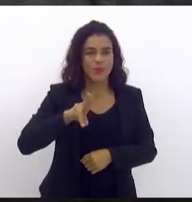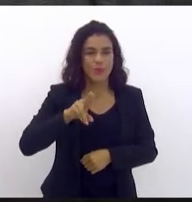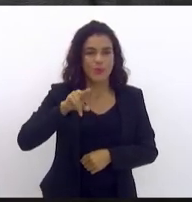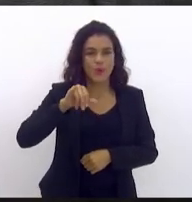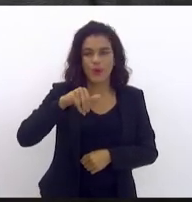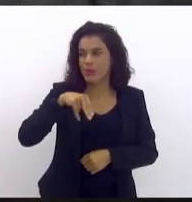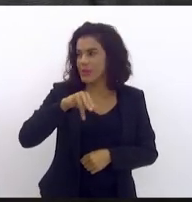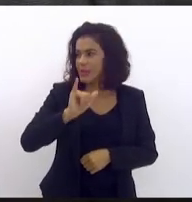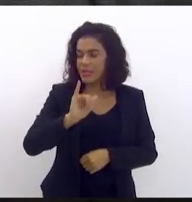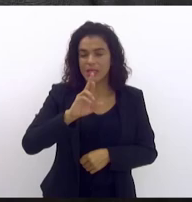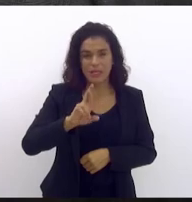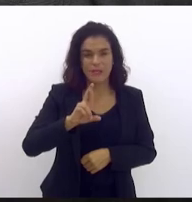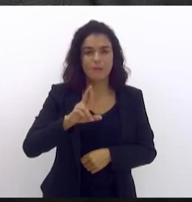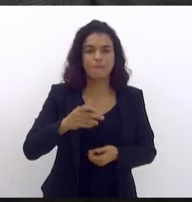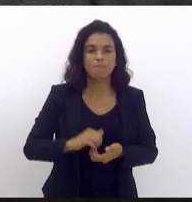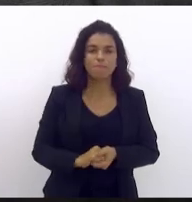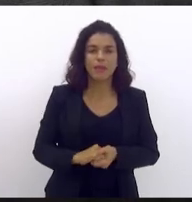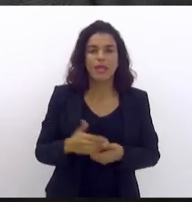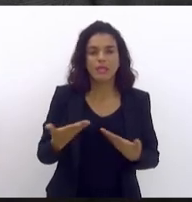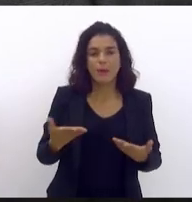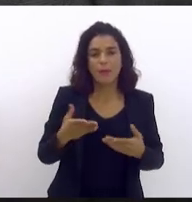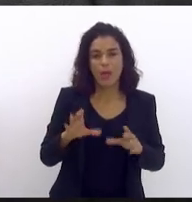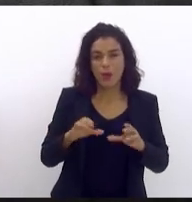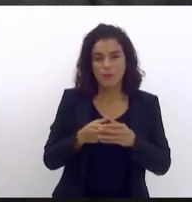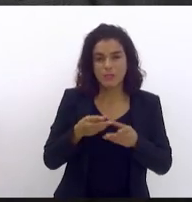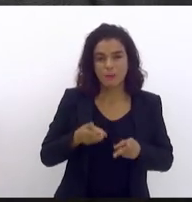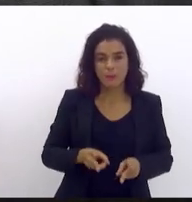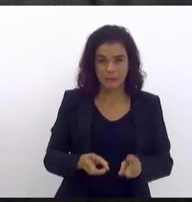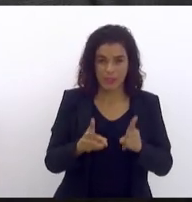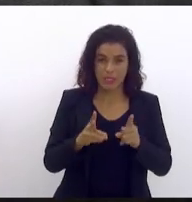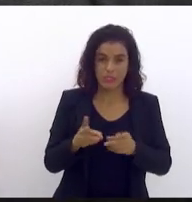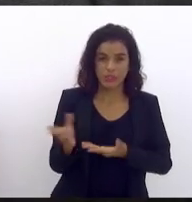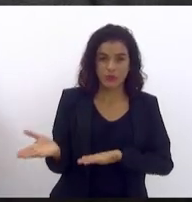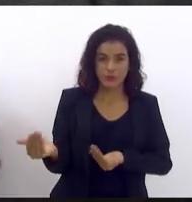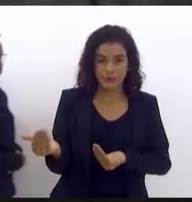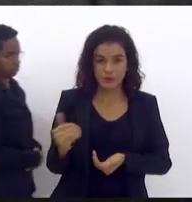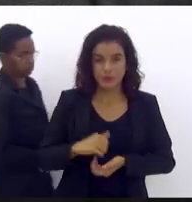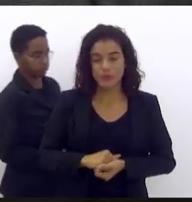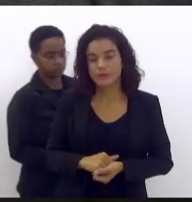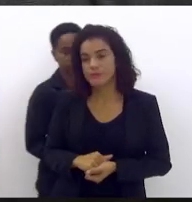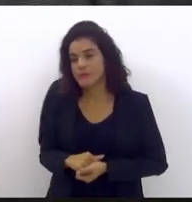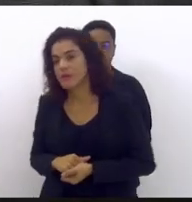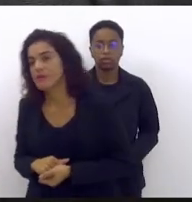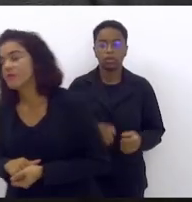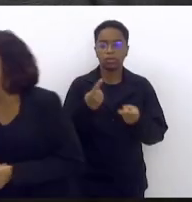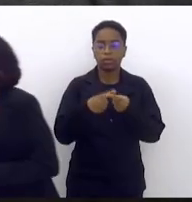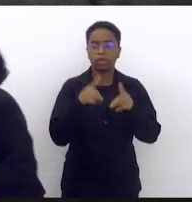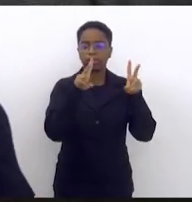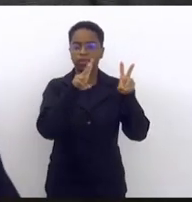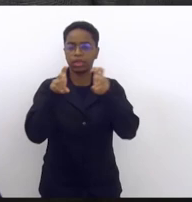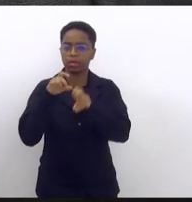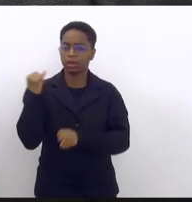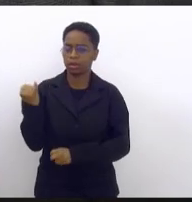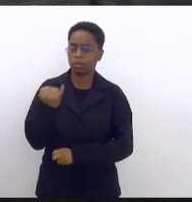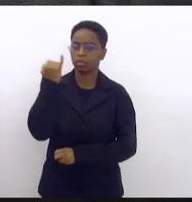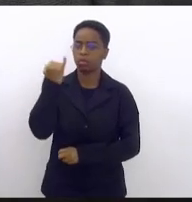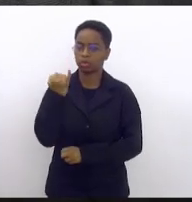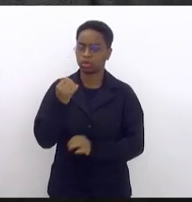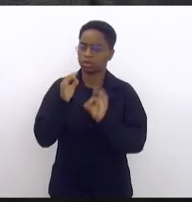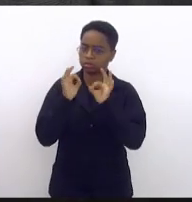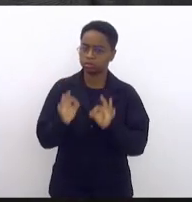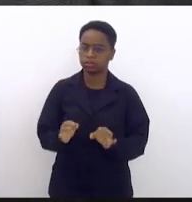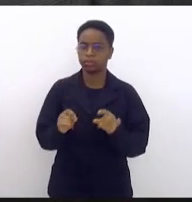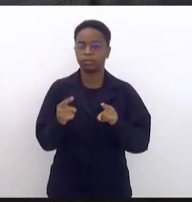essa comissão porque não tem uma comissão permanente da juventude que é um tema tão importante tão relevante